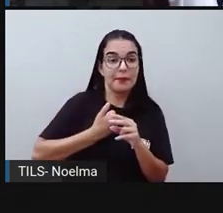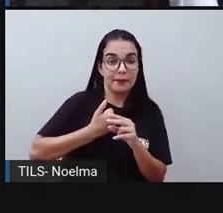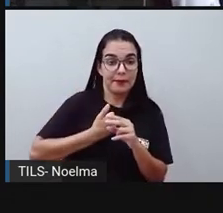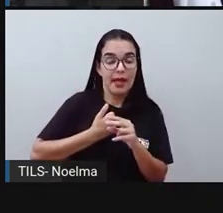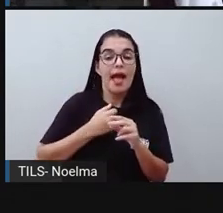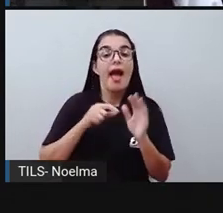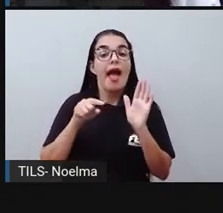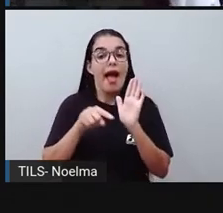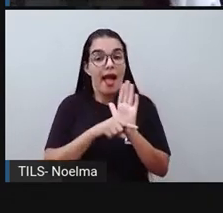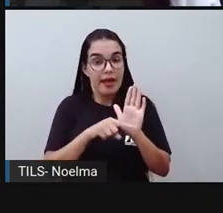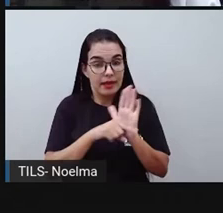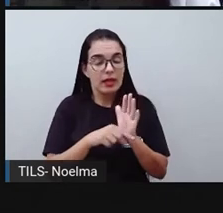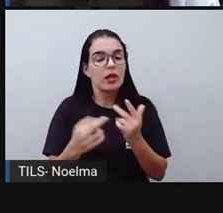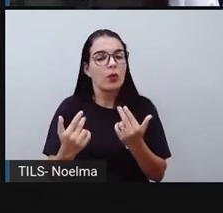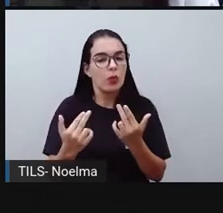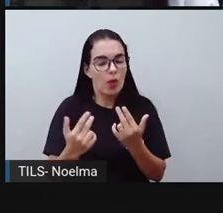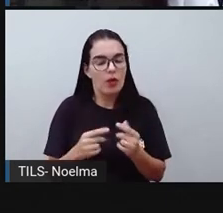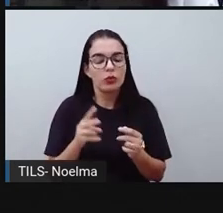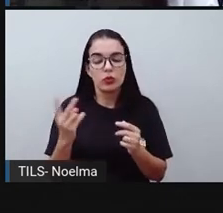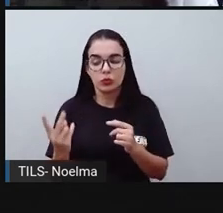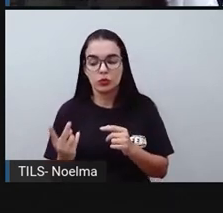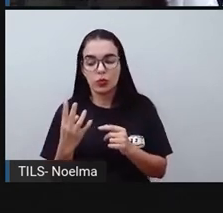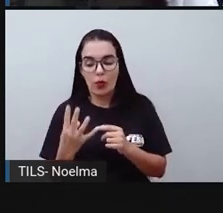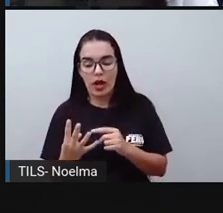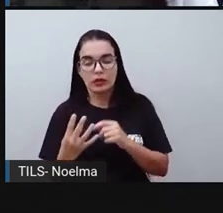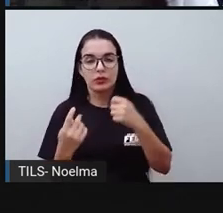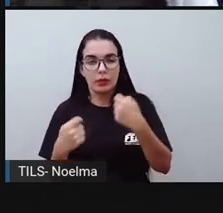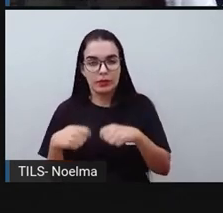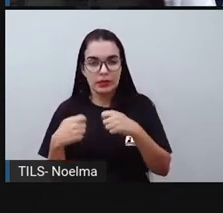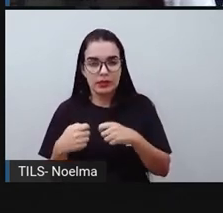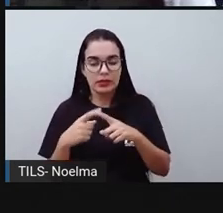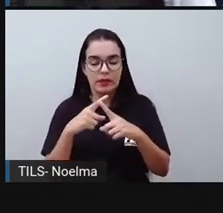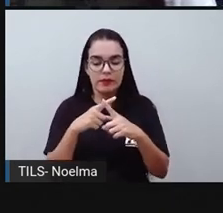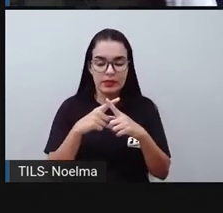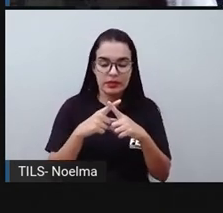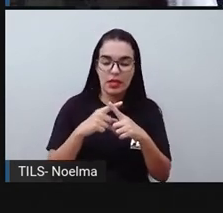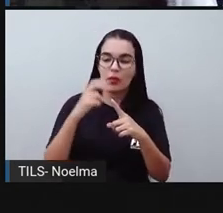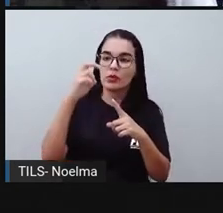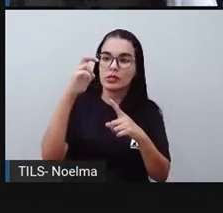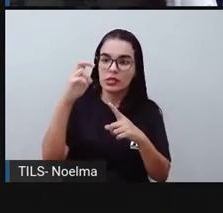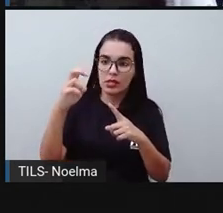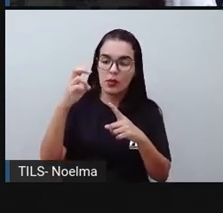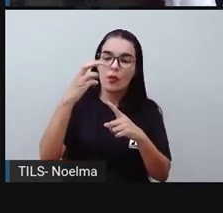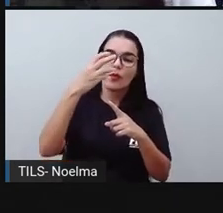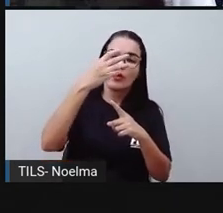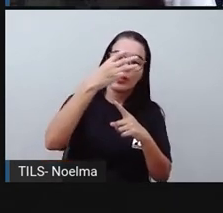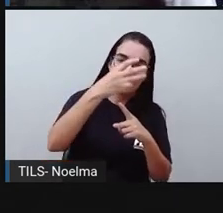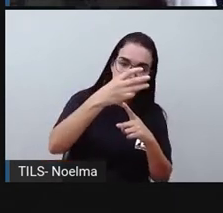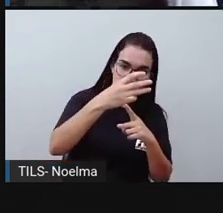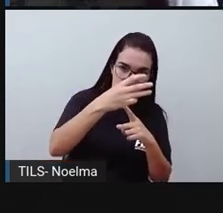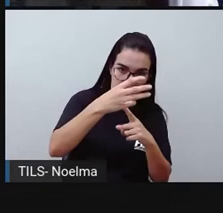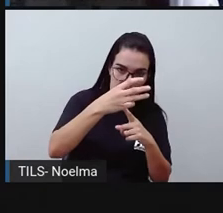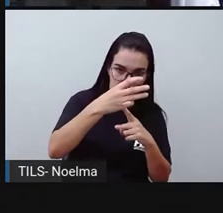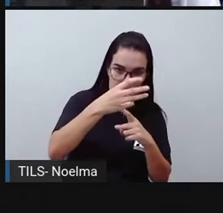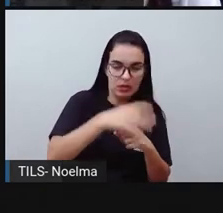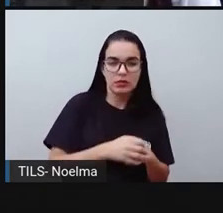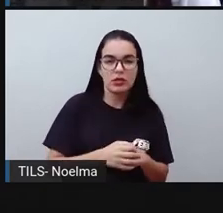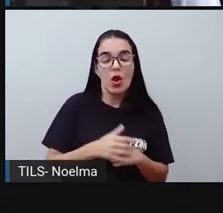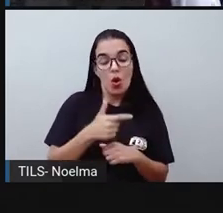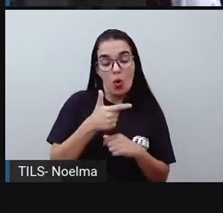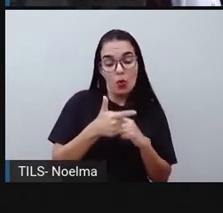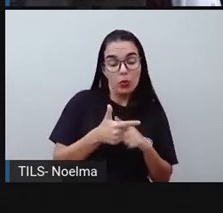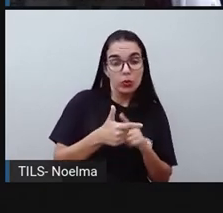superior, aqui do mesmo jeito. Então, esse 4 aqui, que representa unidade, a gente tem que multiplicar pelo 5 e pelo